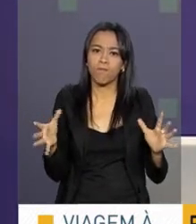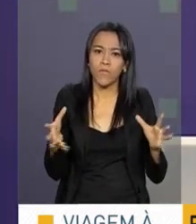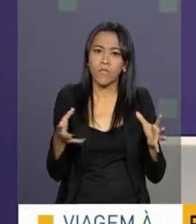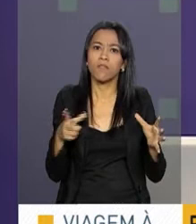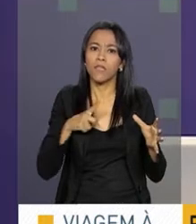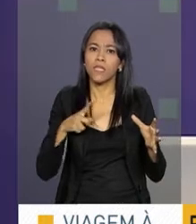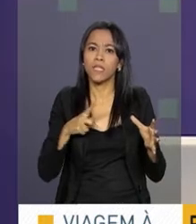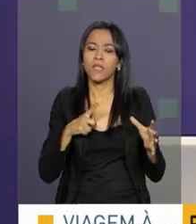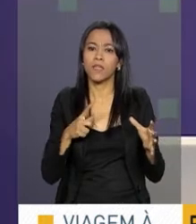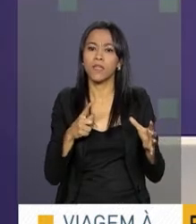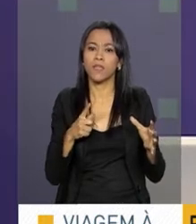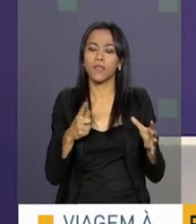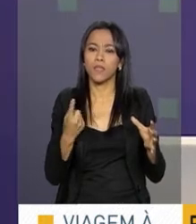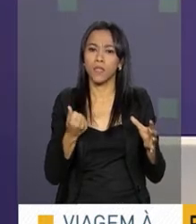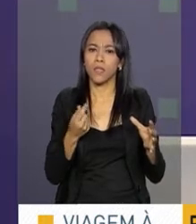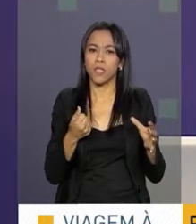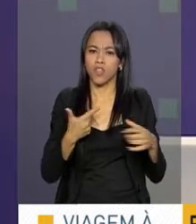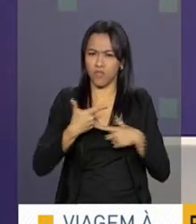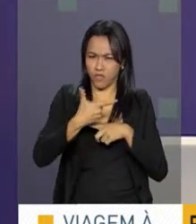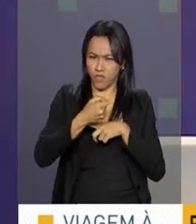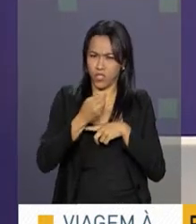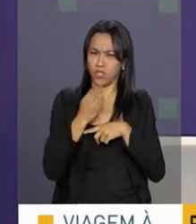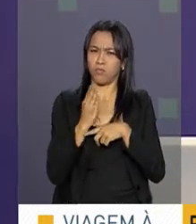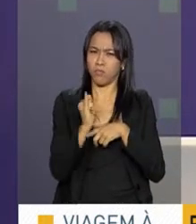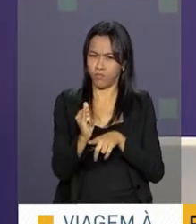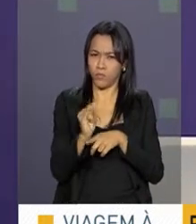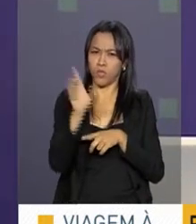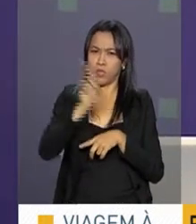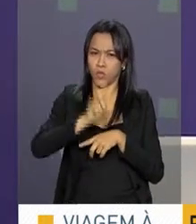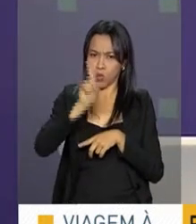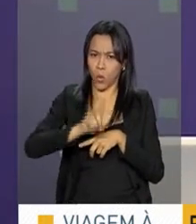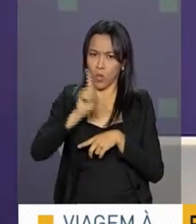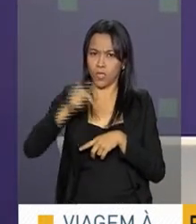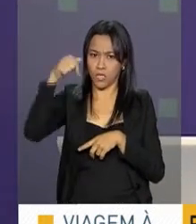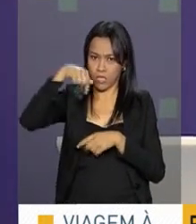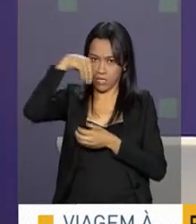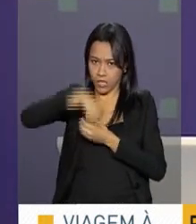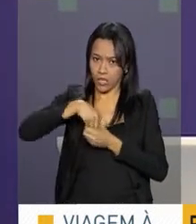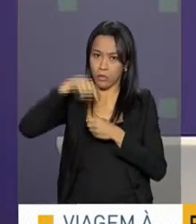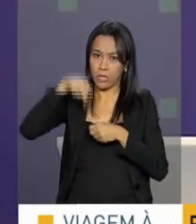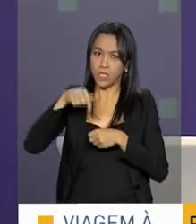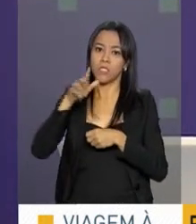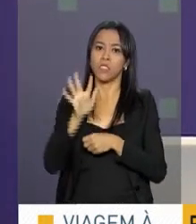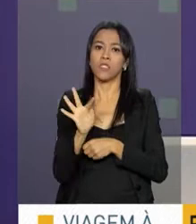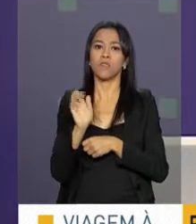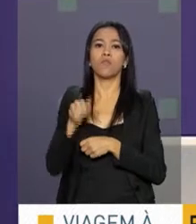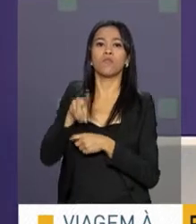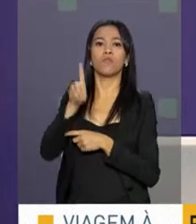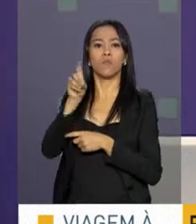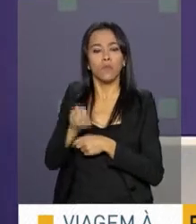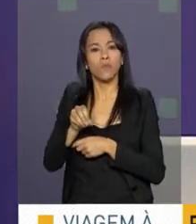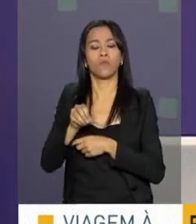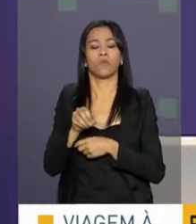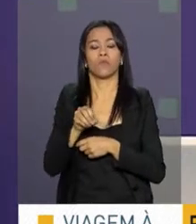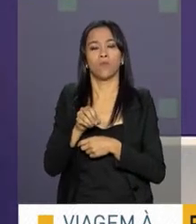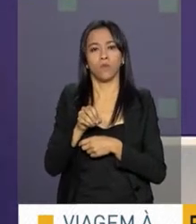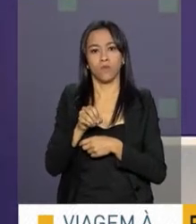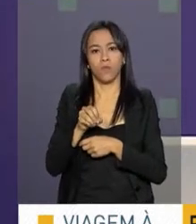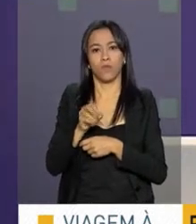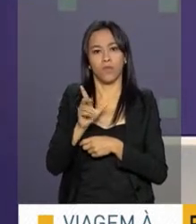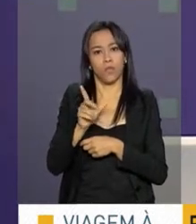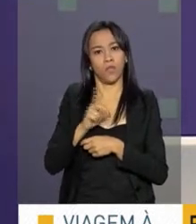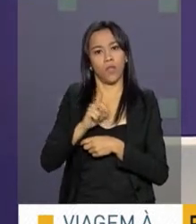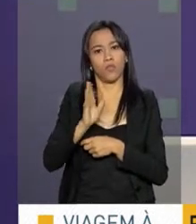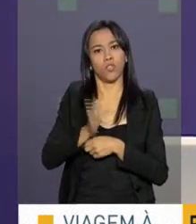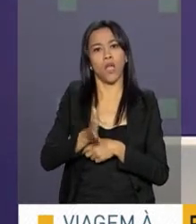recursos de 20 bilhões de dólares e que nesse momento já temos a apresentação